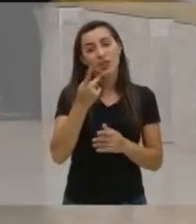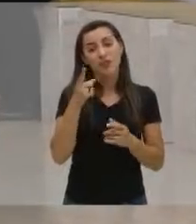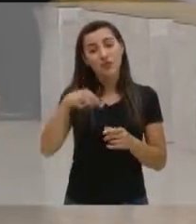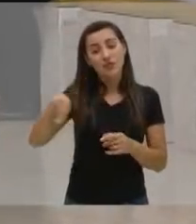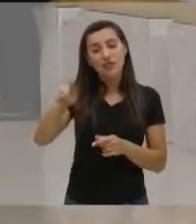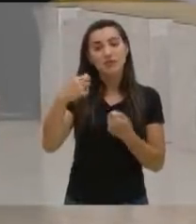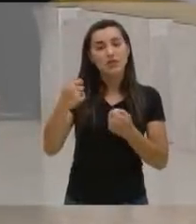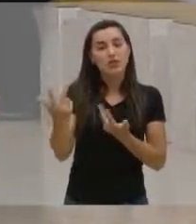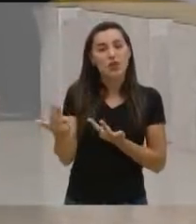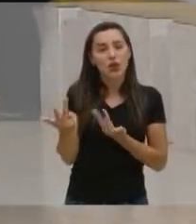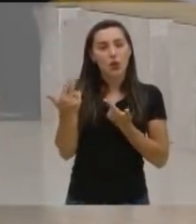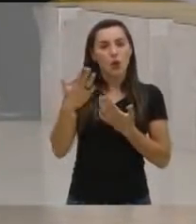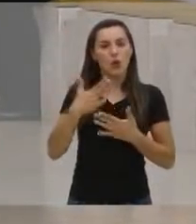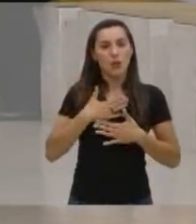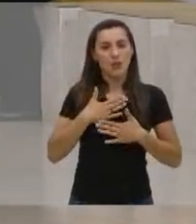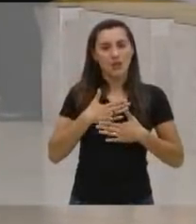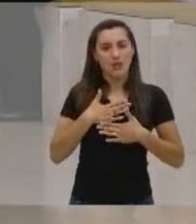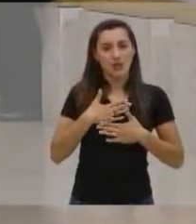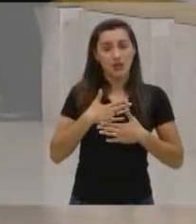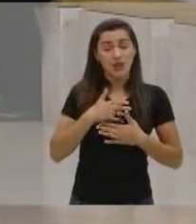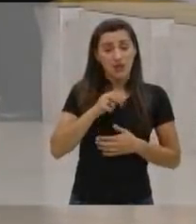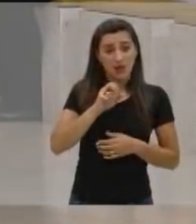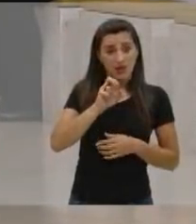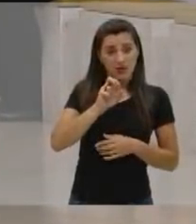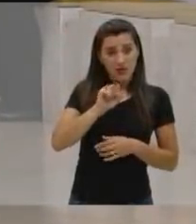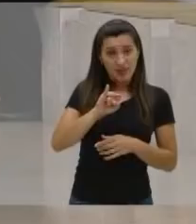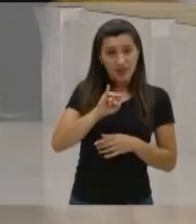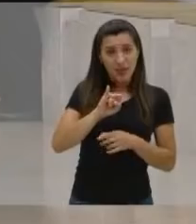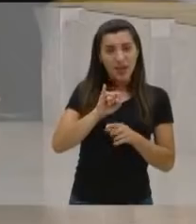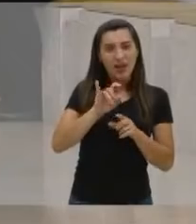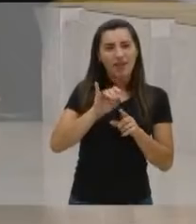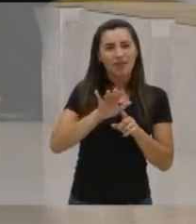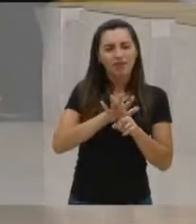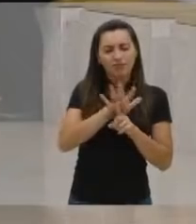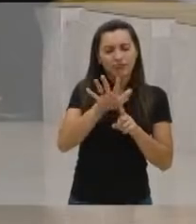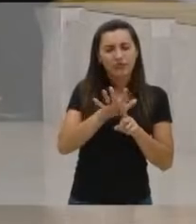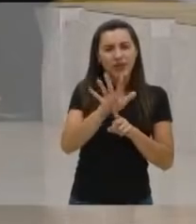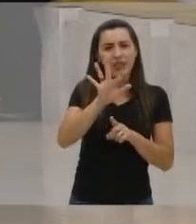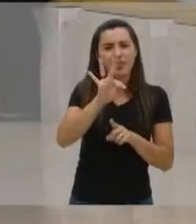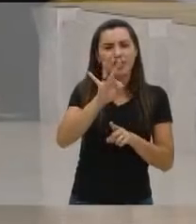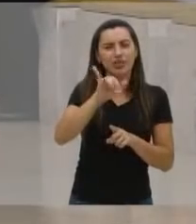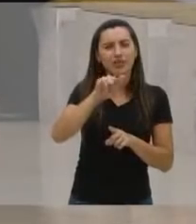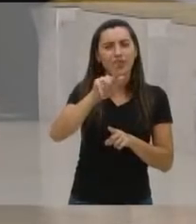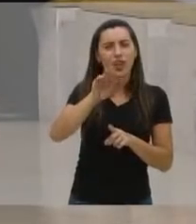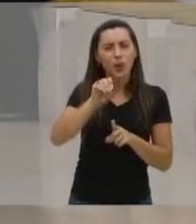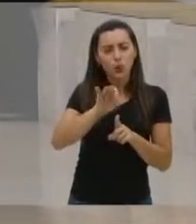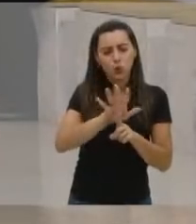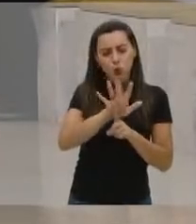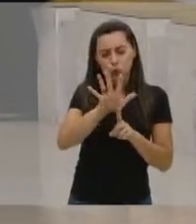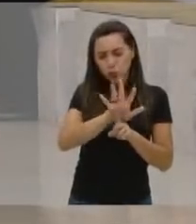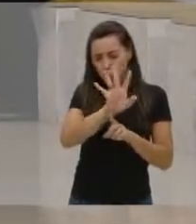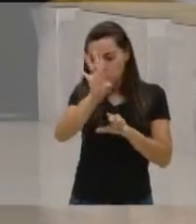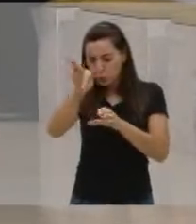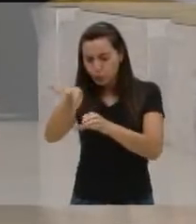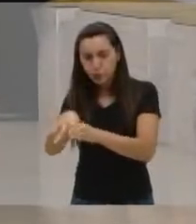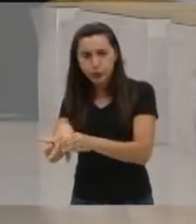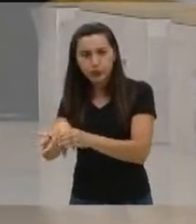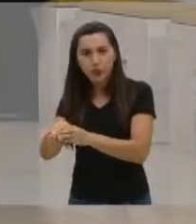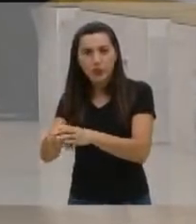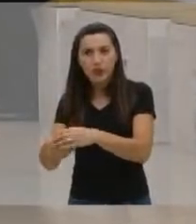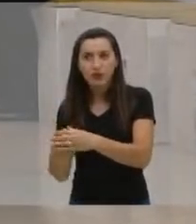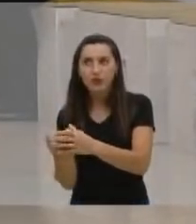terra, e se cair, dará fruto. Mas antes de chegarmos ao